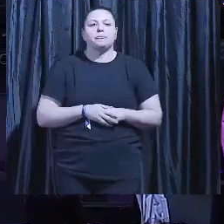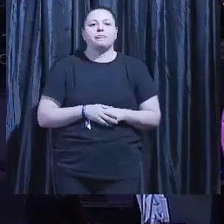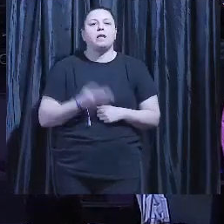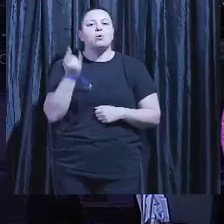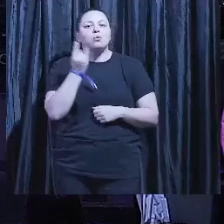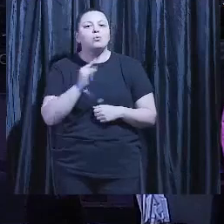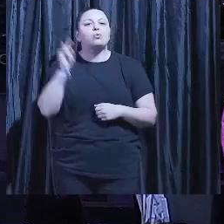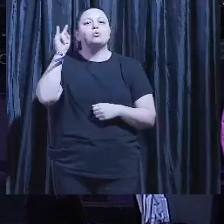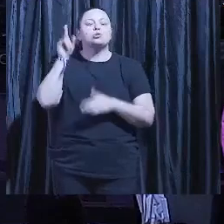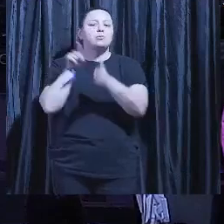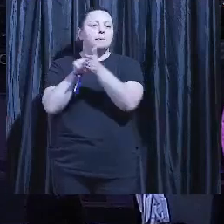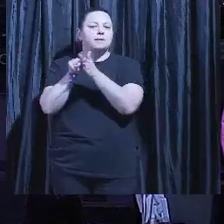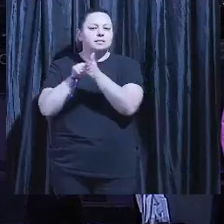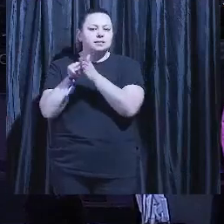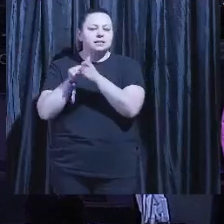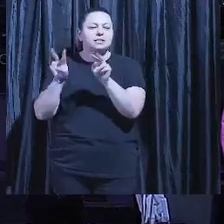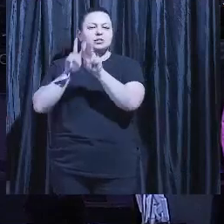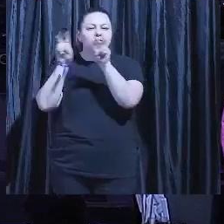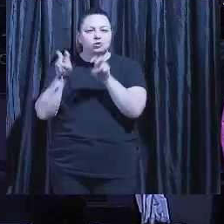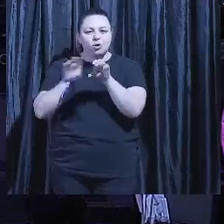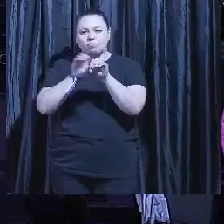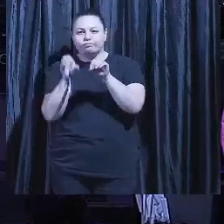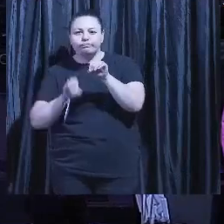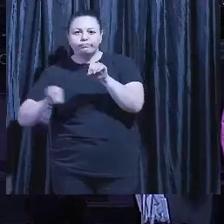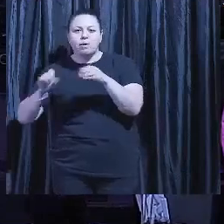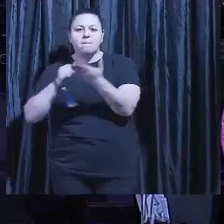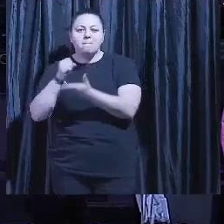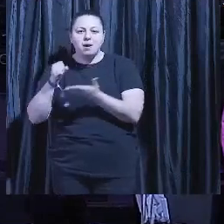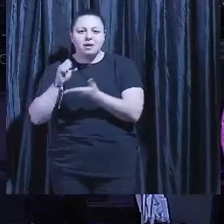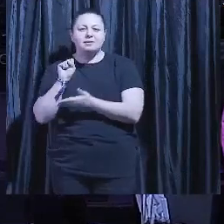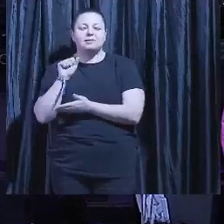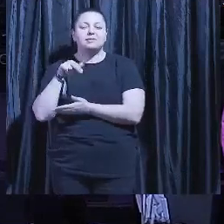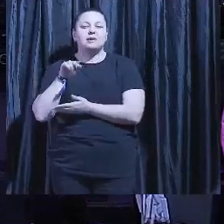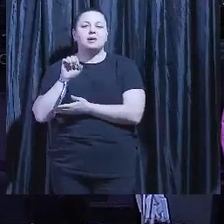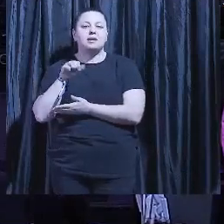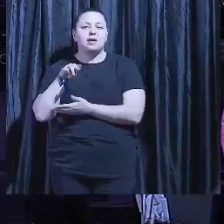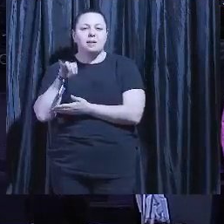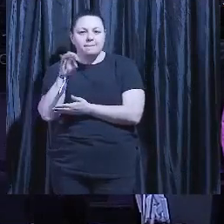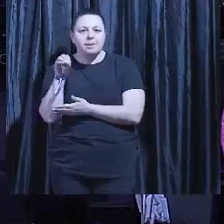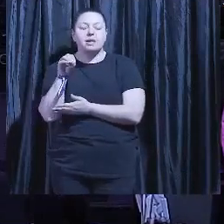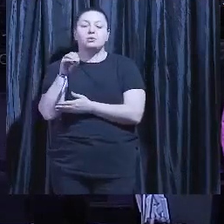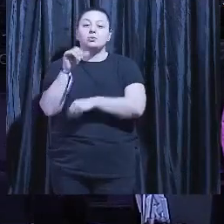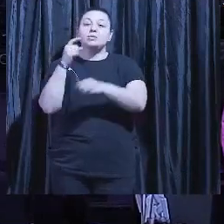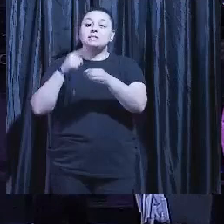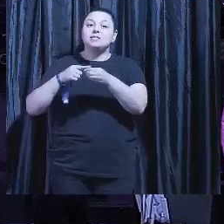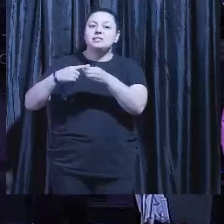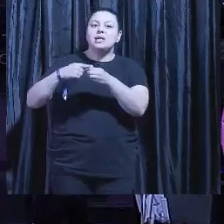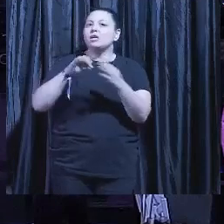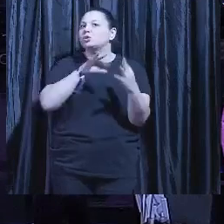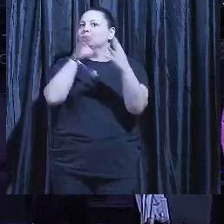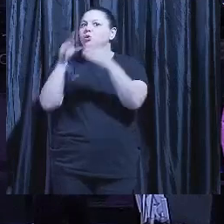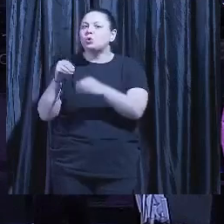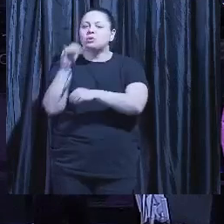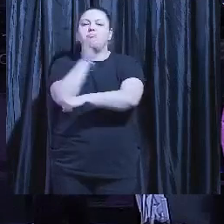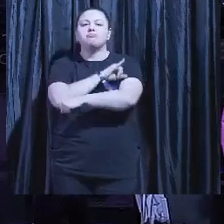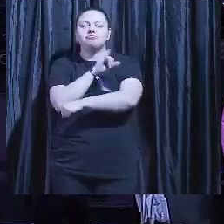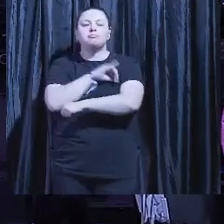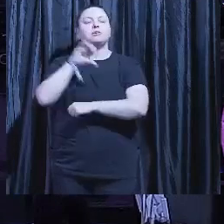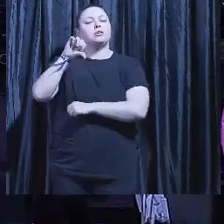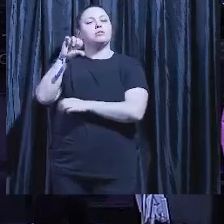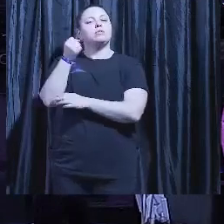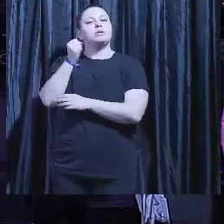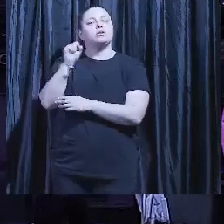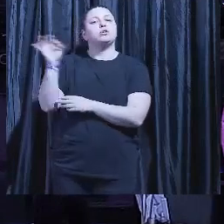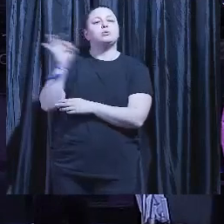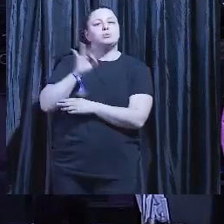última pesquisa nacional de saneamento básico, no conjunto, na cidade toda do Rio de Janeiro, 98% das casas têm